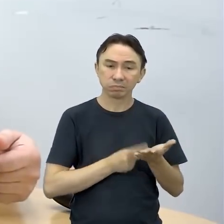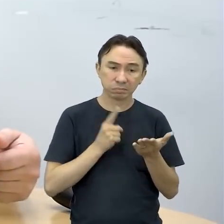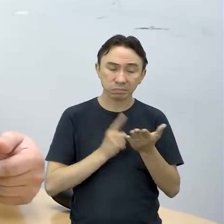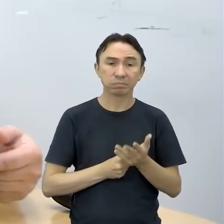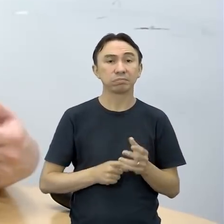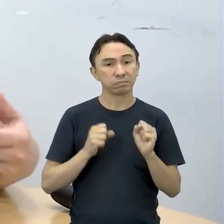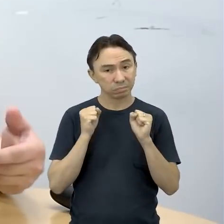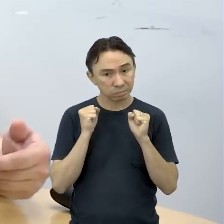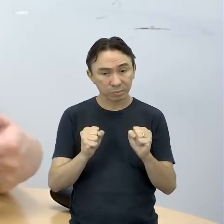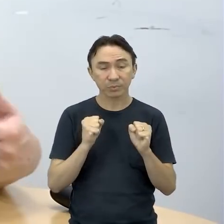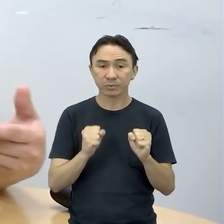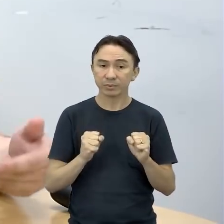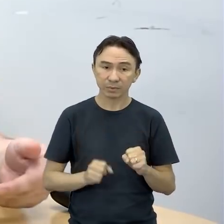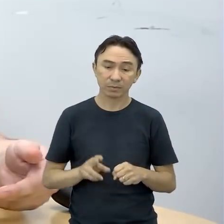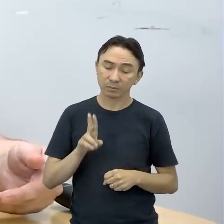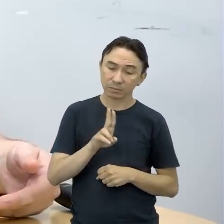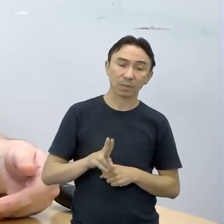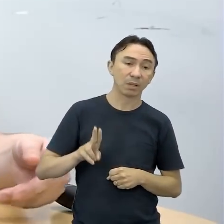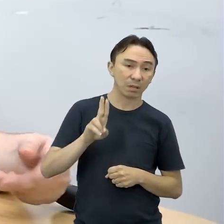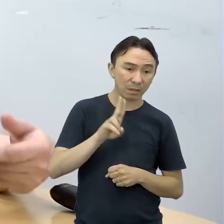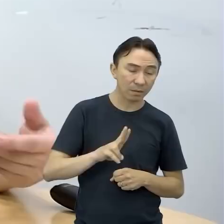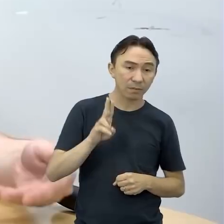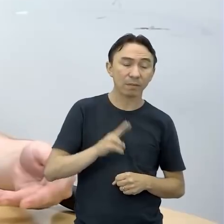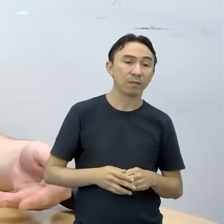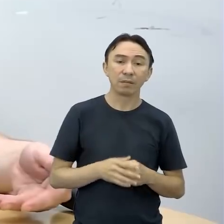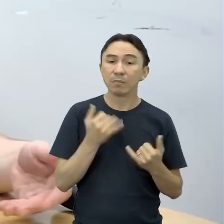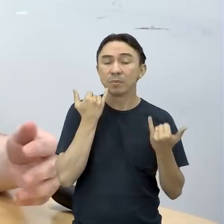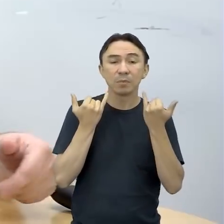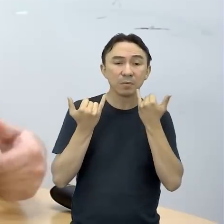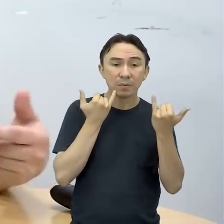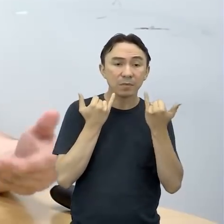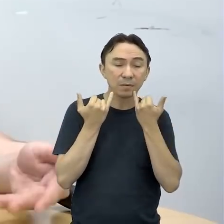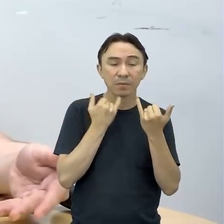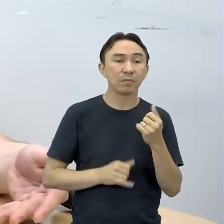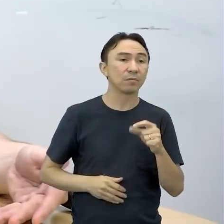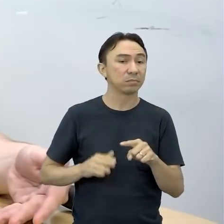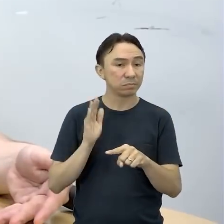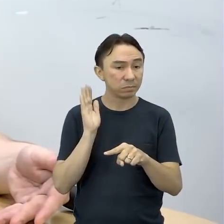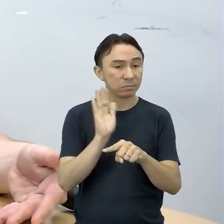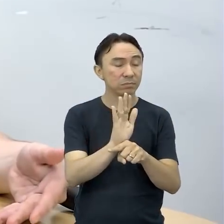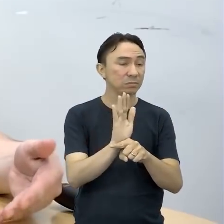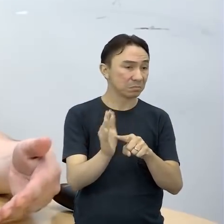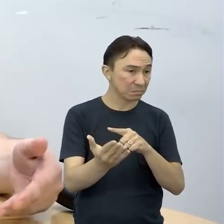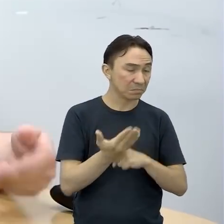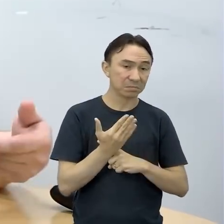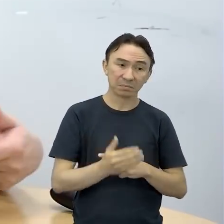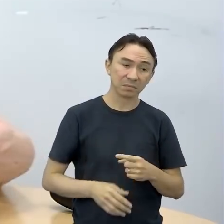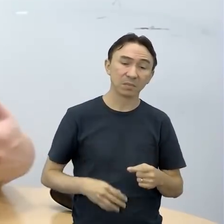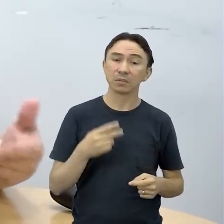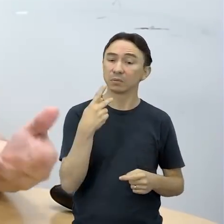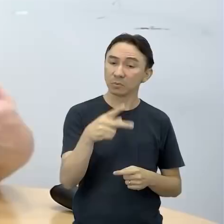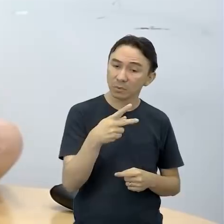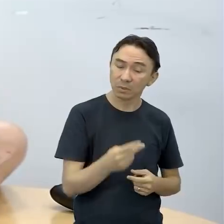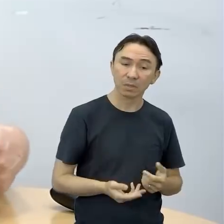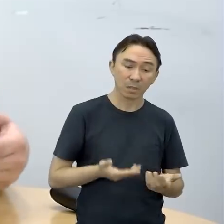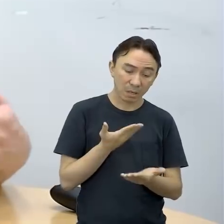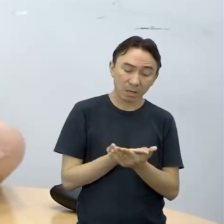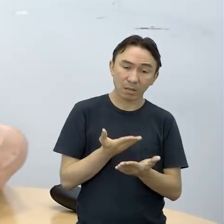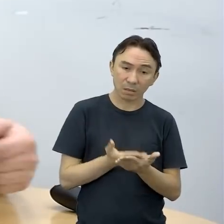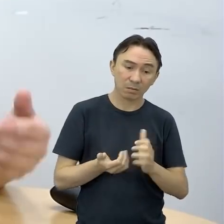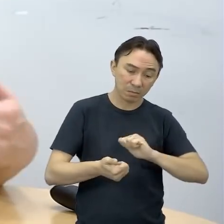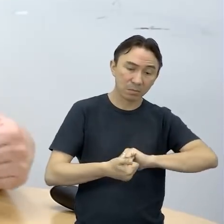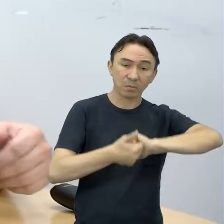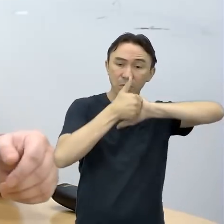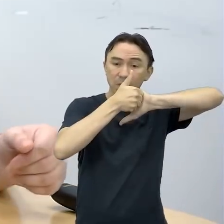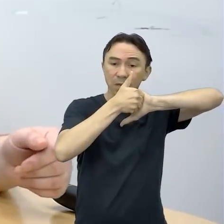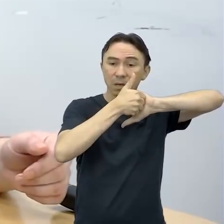estar utilizando essas informações como forma de apoio, tanto para a melhoria da qualidade das suas aulas, como você